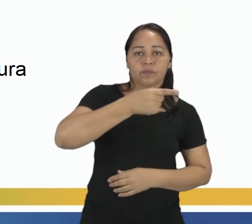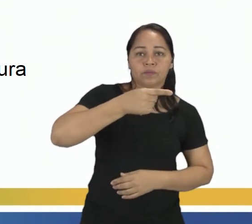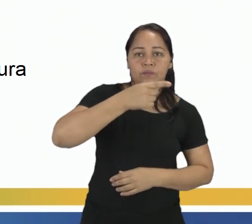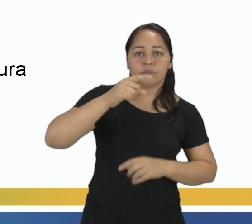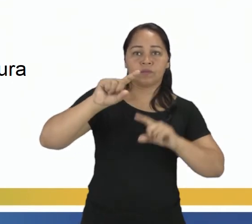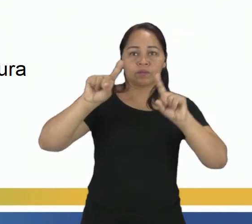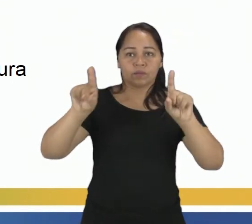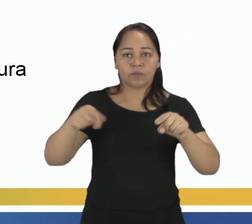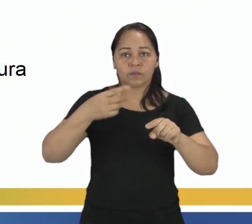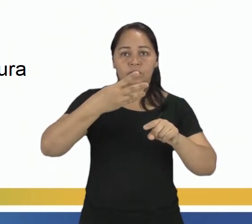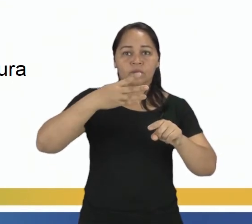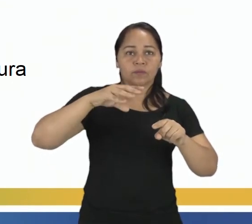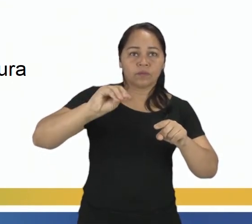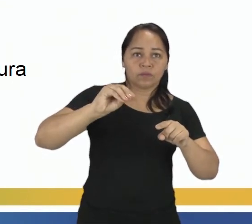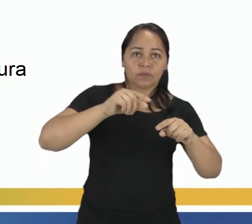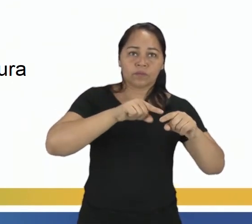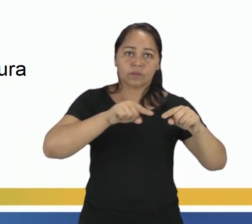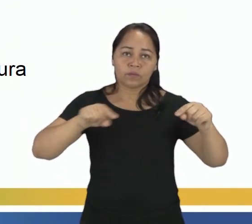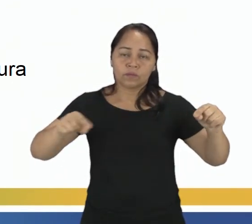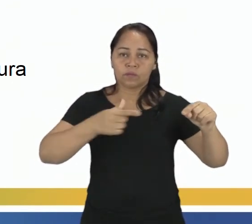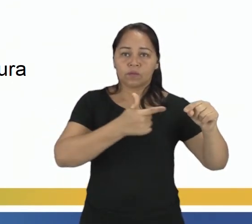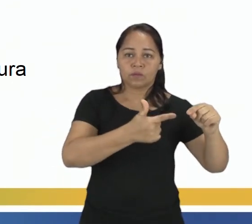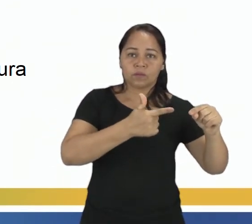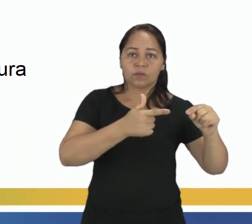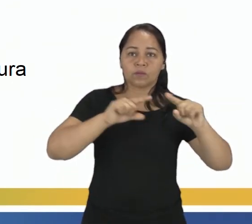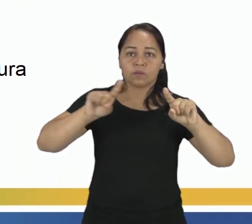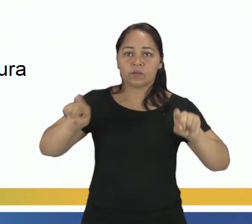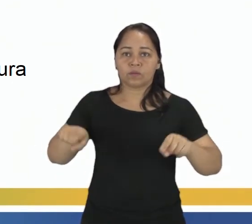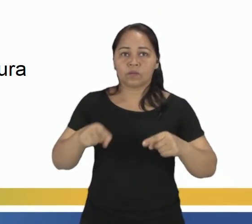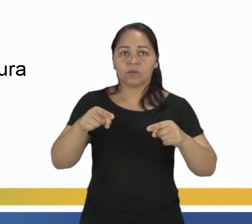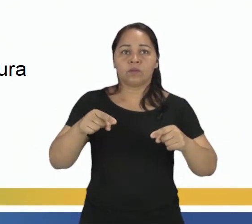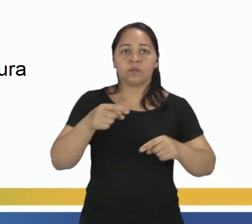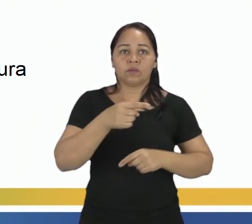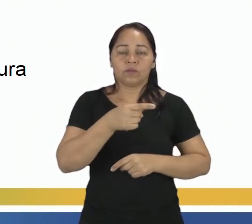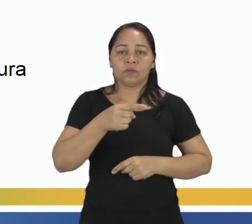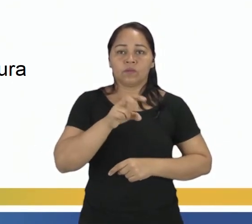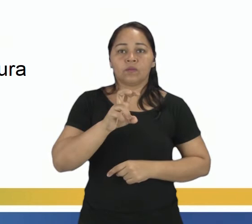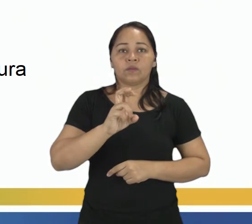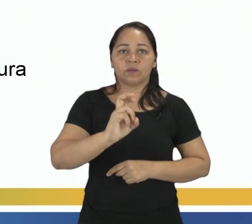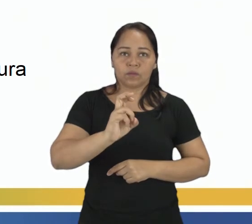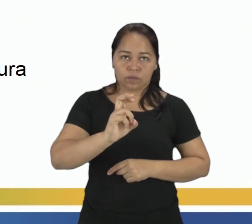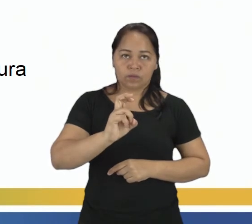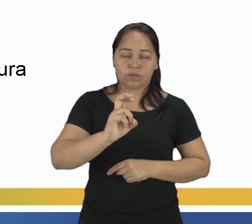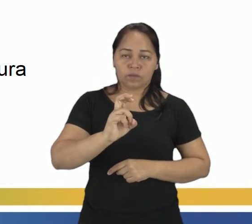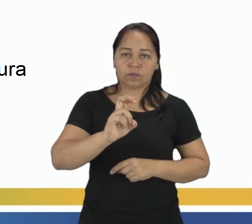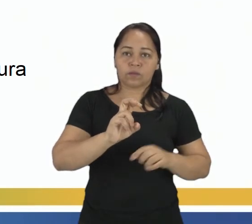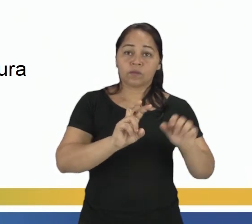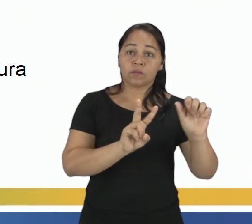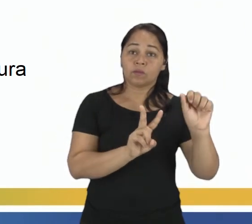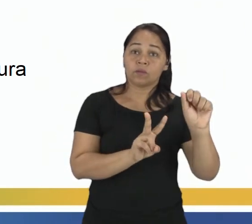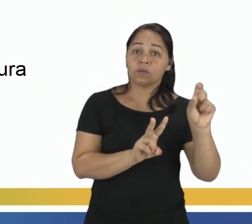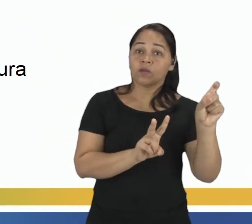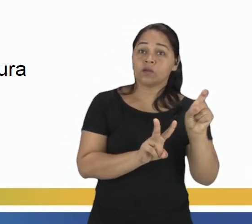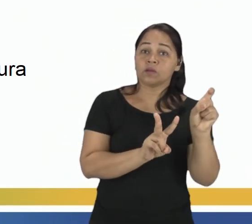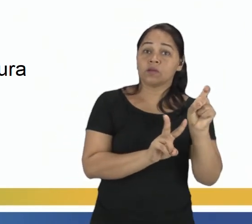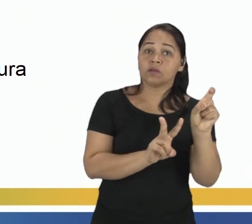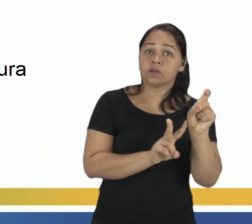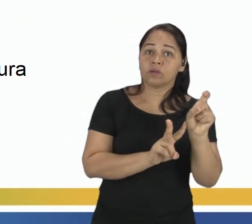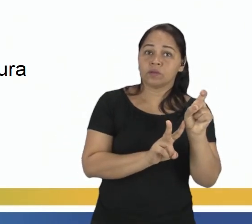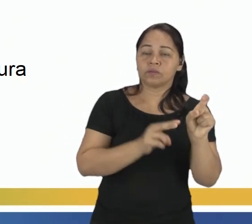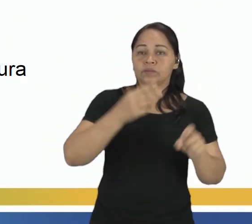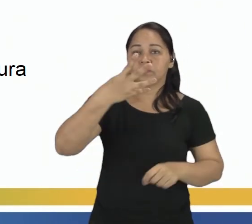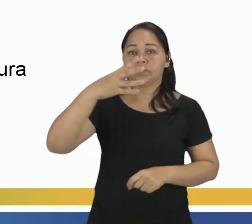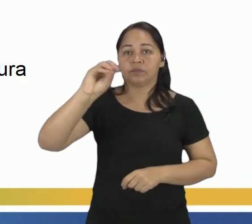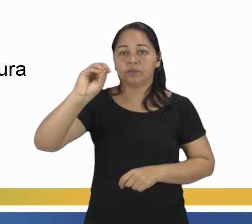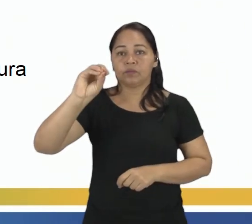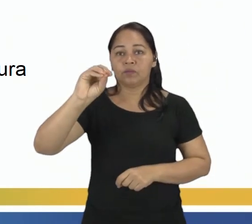vezes menos 5. 2 vezes menos 5 dá menos 10, e aí nós vamos ter 40, né? Menos 40 dividido para menos